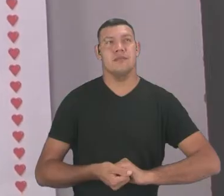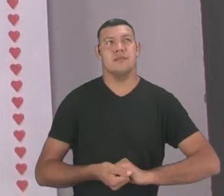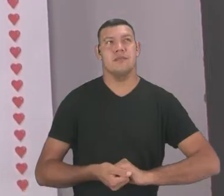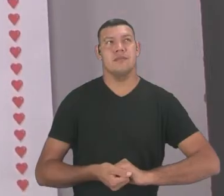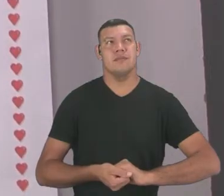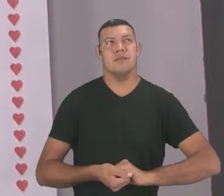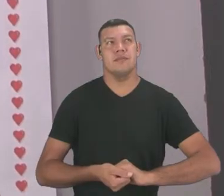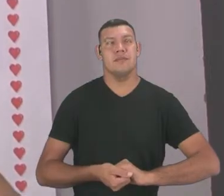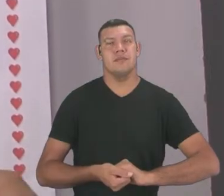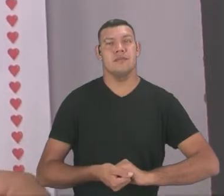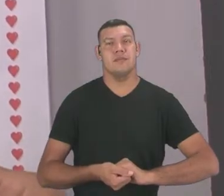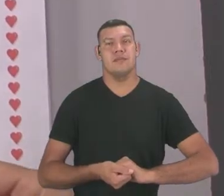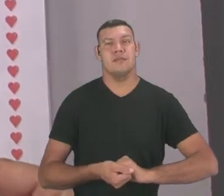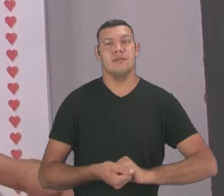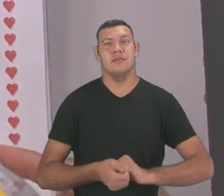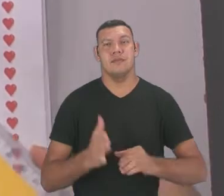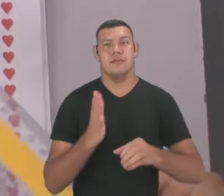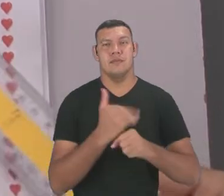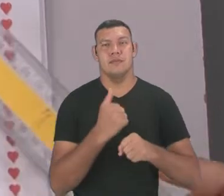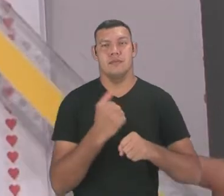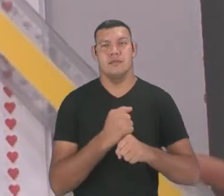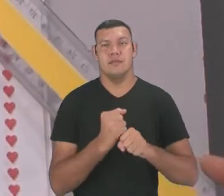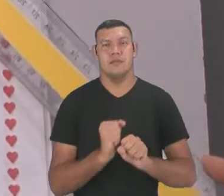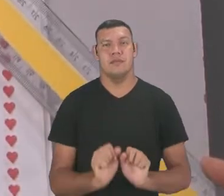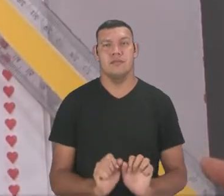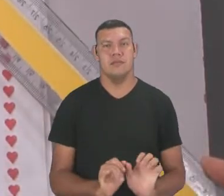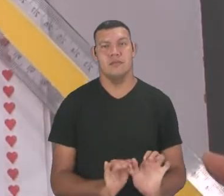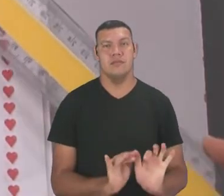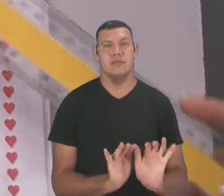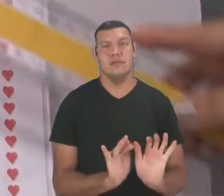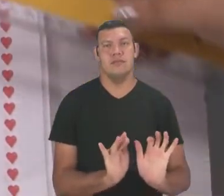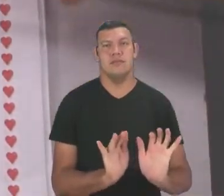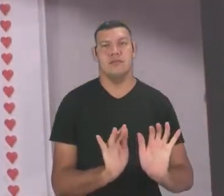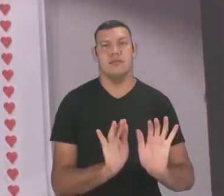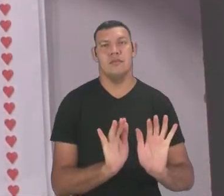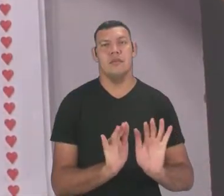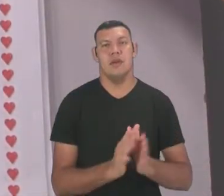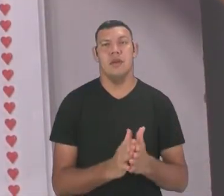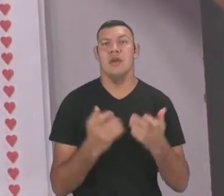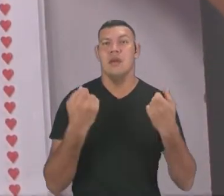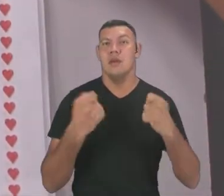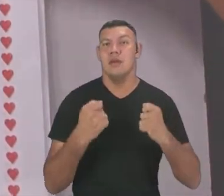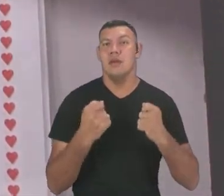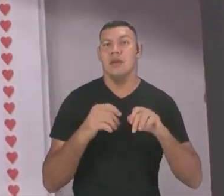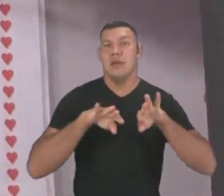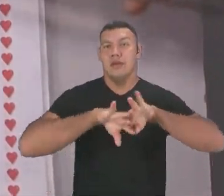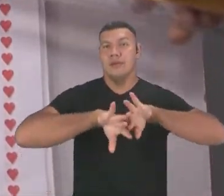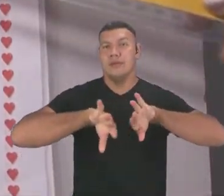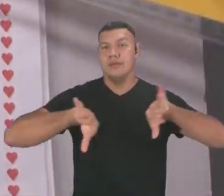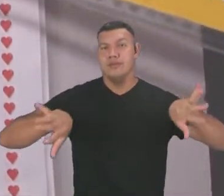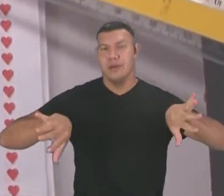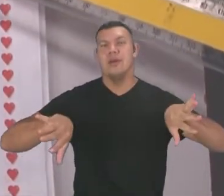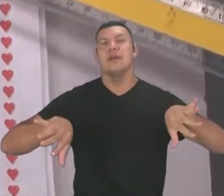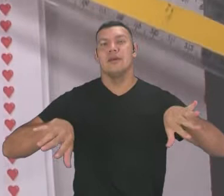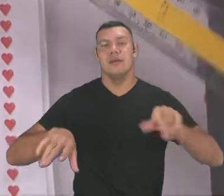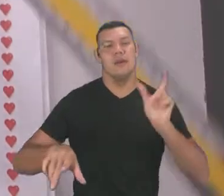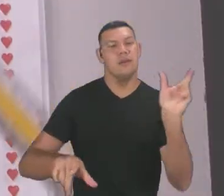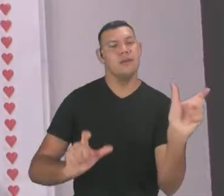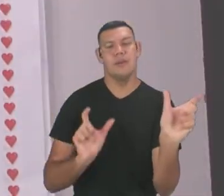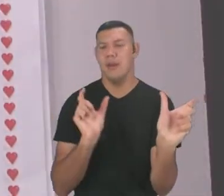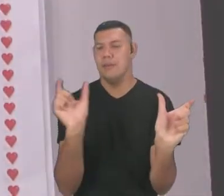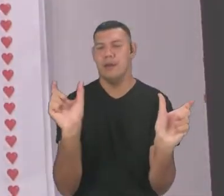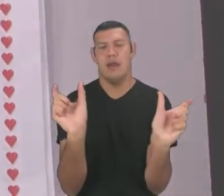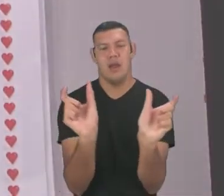Oi batatinha quando nasce precisamos deixar os espaços entre cada